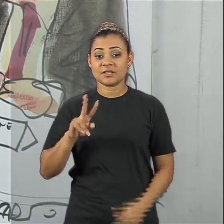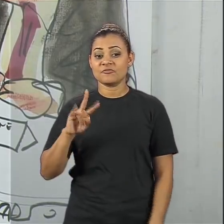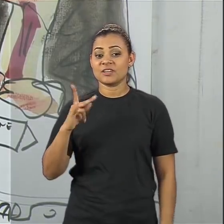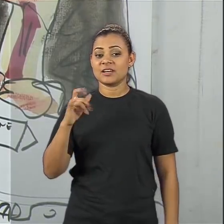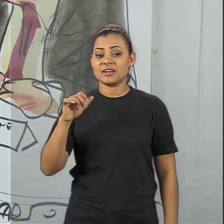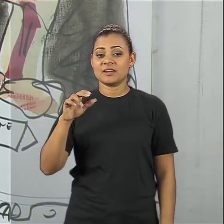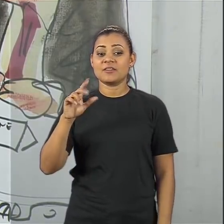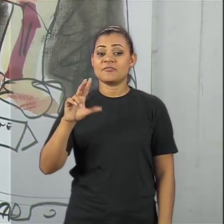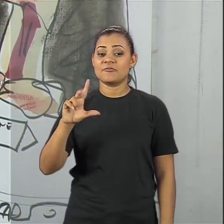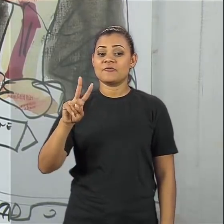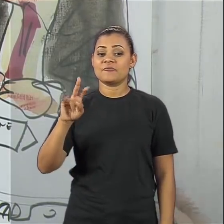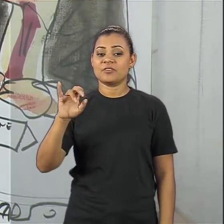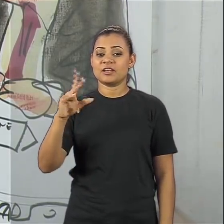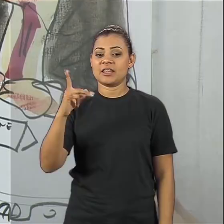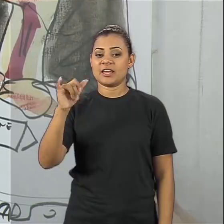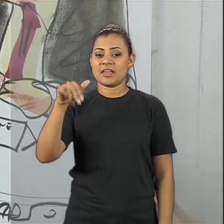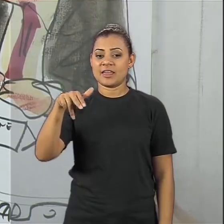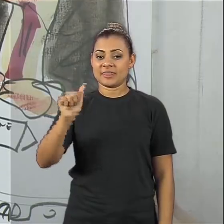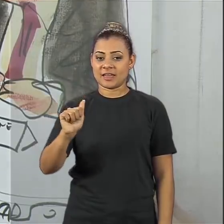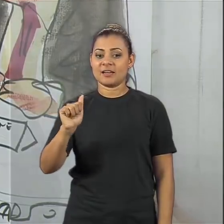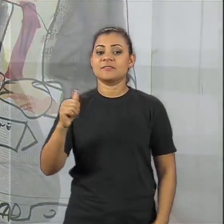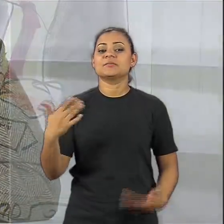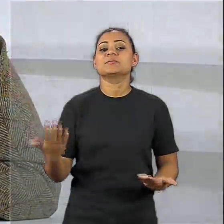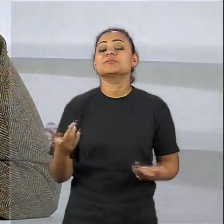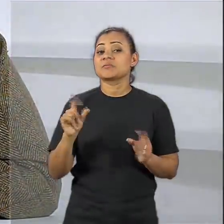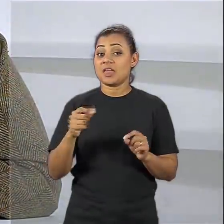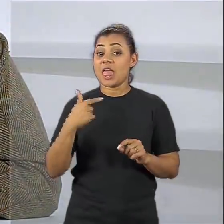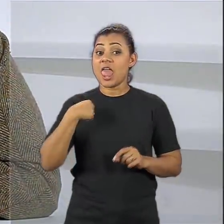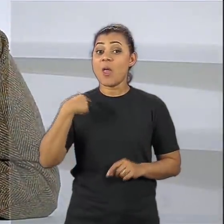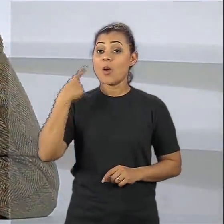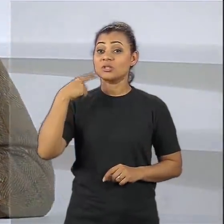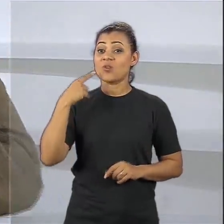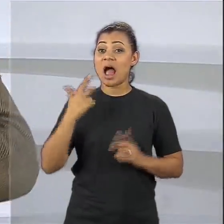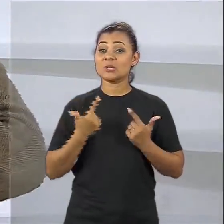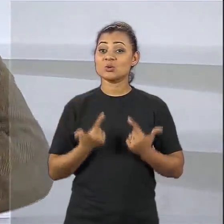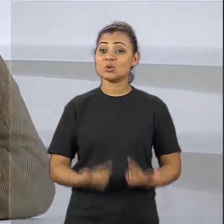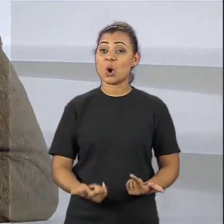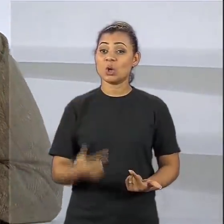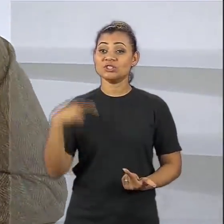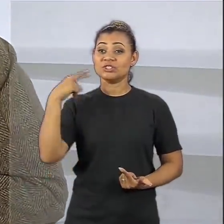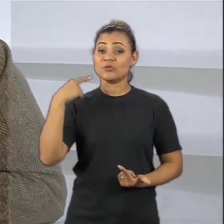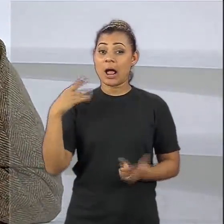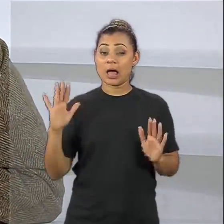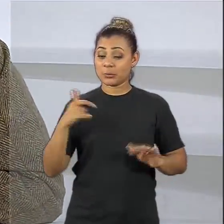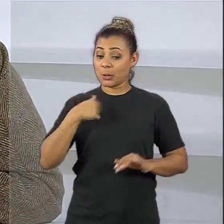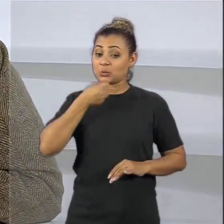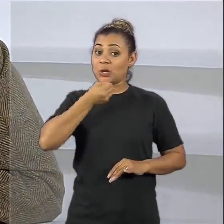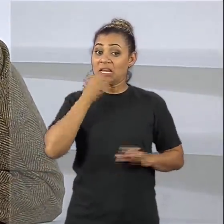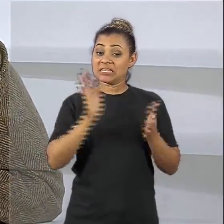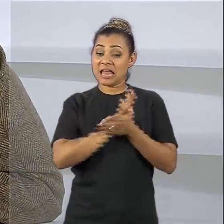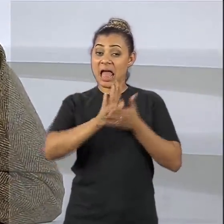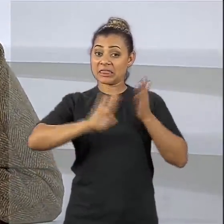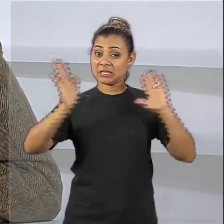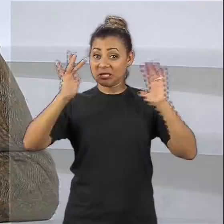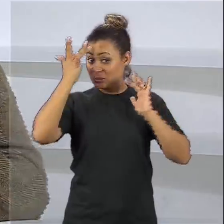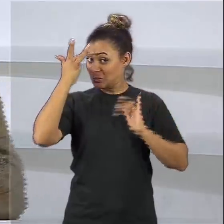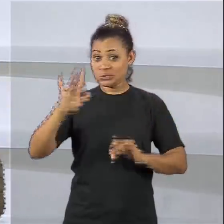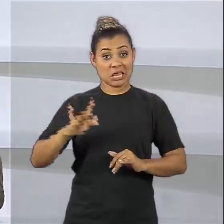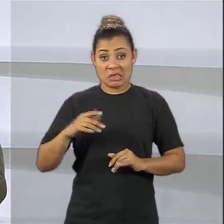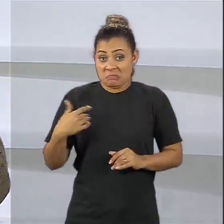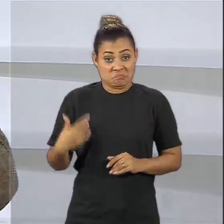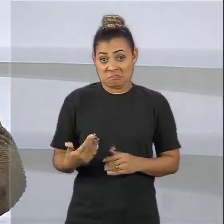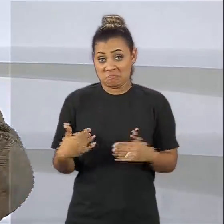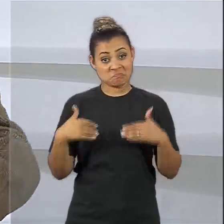que você acha? Eu tenho a vantagem aqui de ser advogado e não ter, portanto, que dar palpite sobre quem vai ganhar a eleição, né?